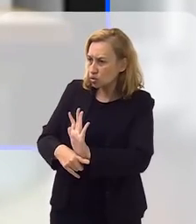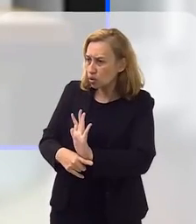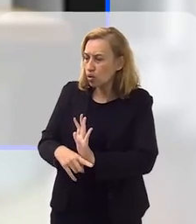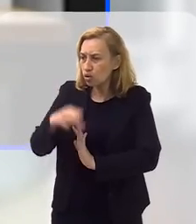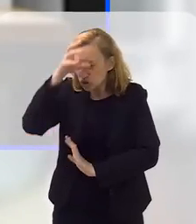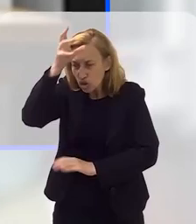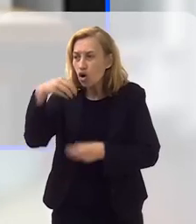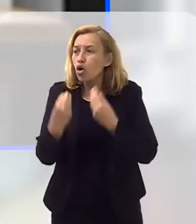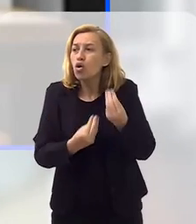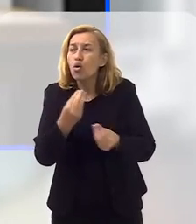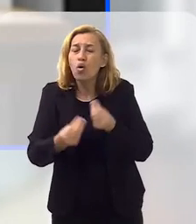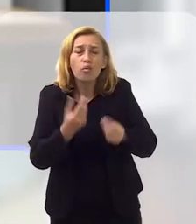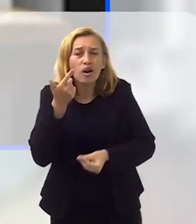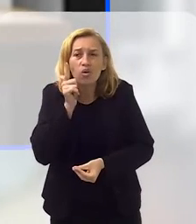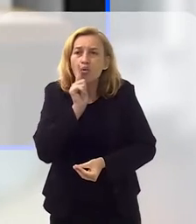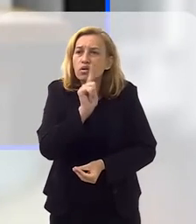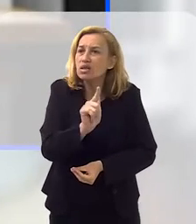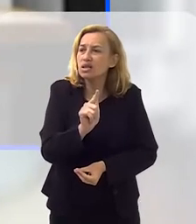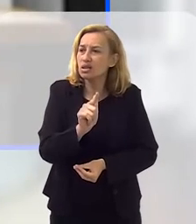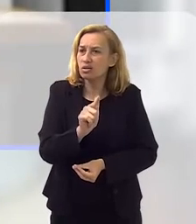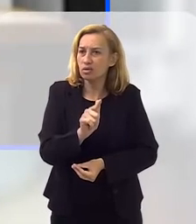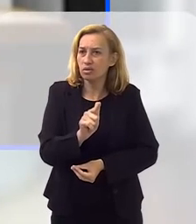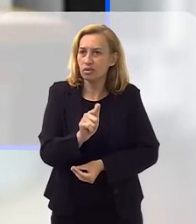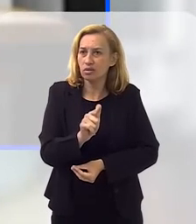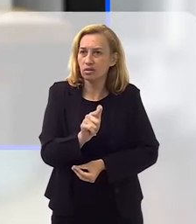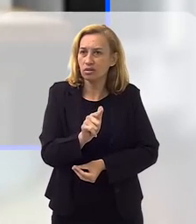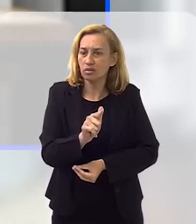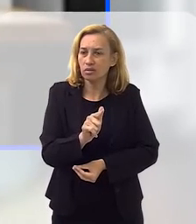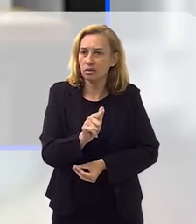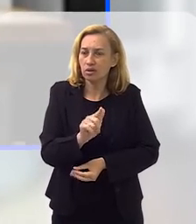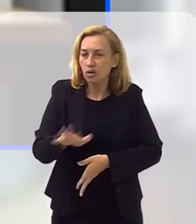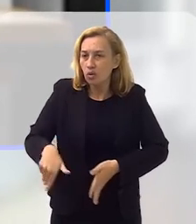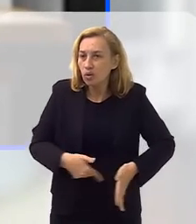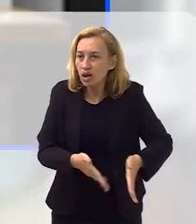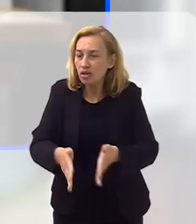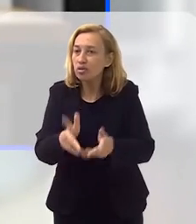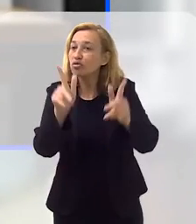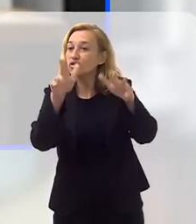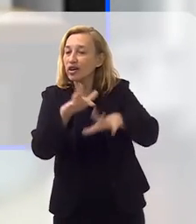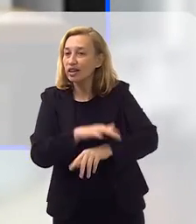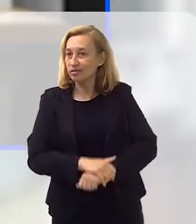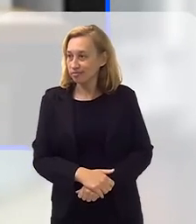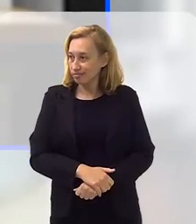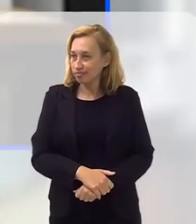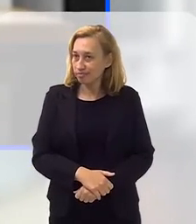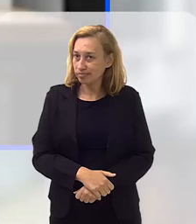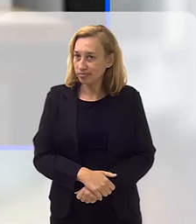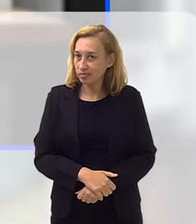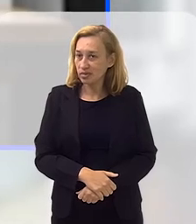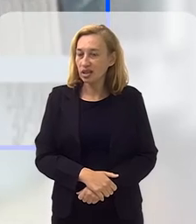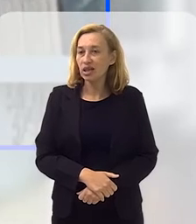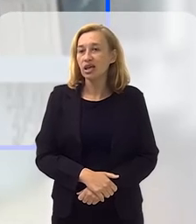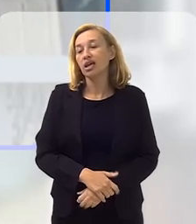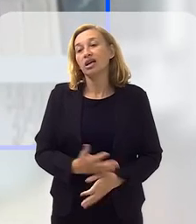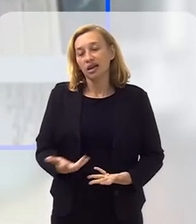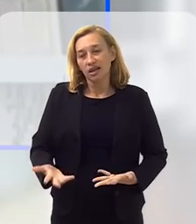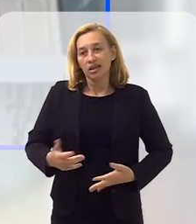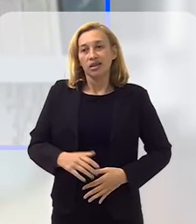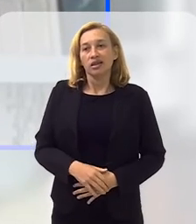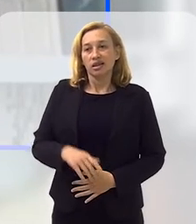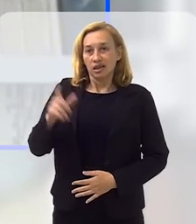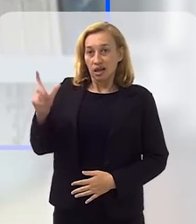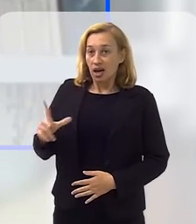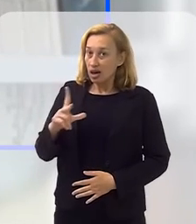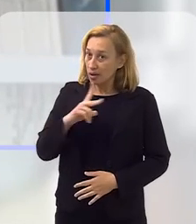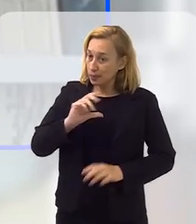ajudou o timo. Como ela conseguiu se esquivar, né? E trilhar um caminho diferente? Com personalidade